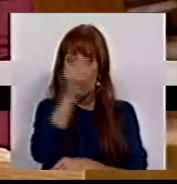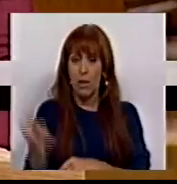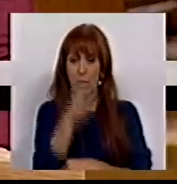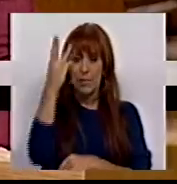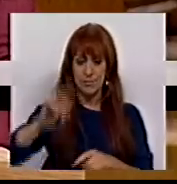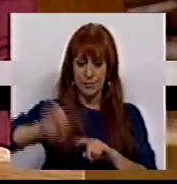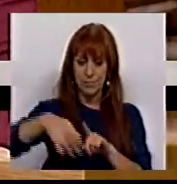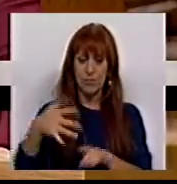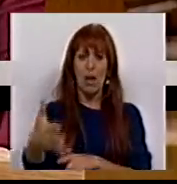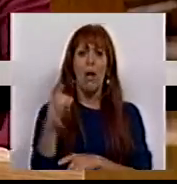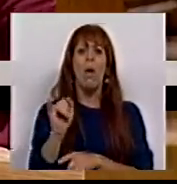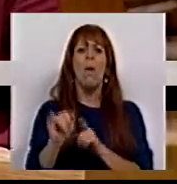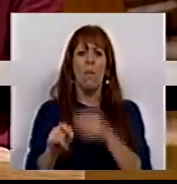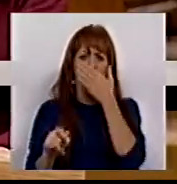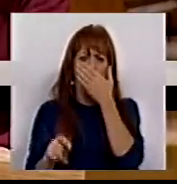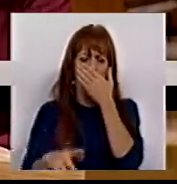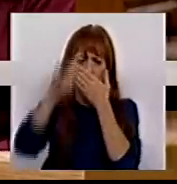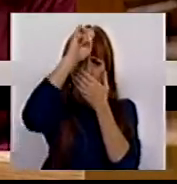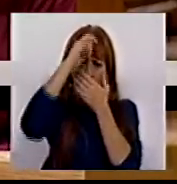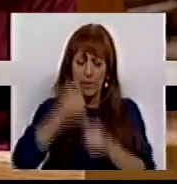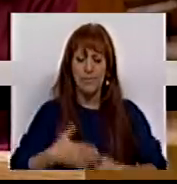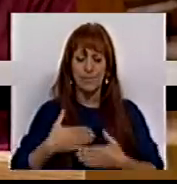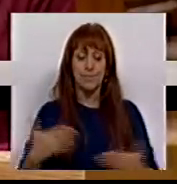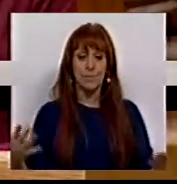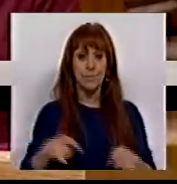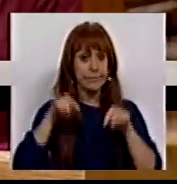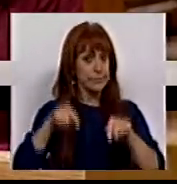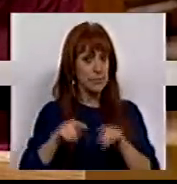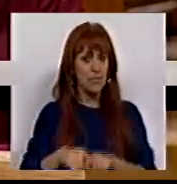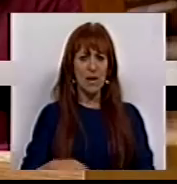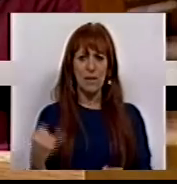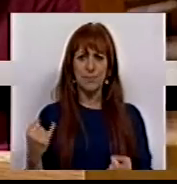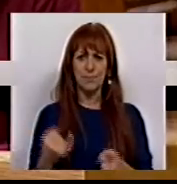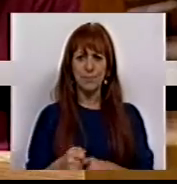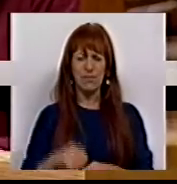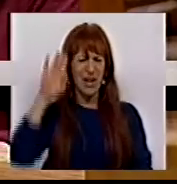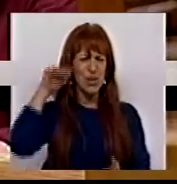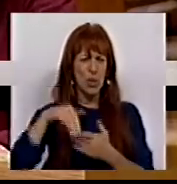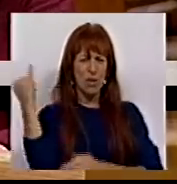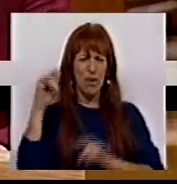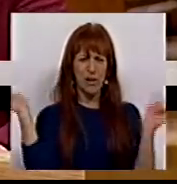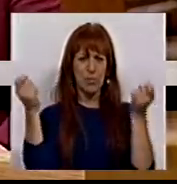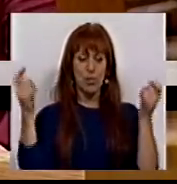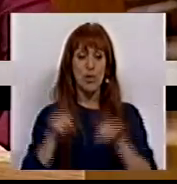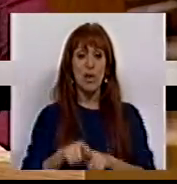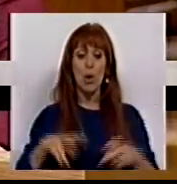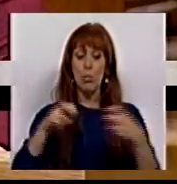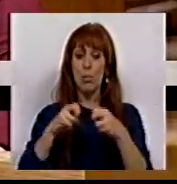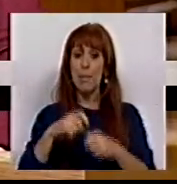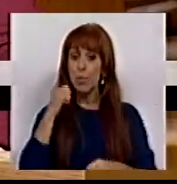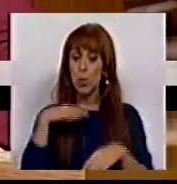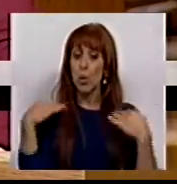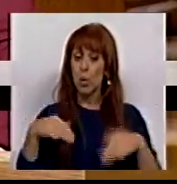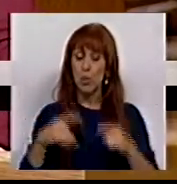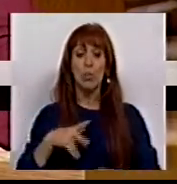de 2014, corresponde a estágios profissionais. Esta é uma falsa solução de propaganda para um problema muito